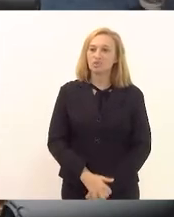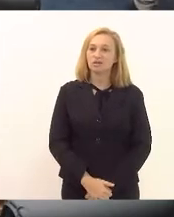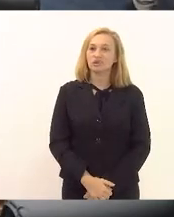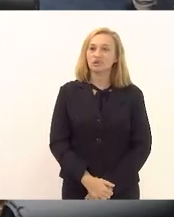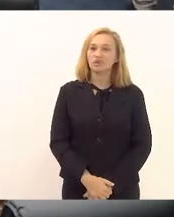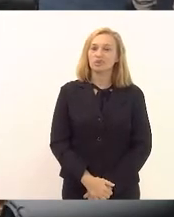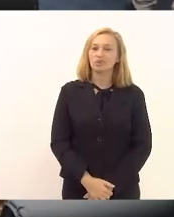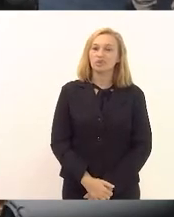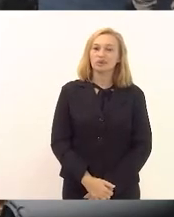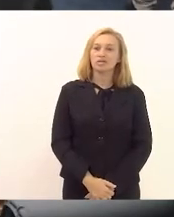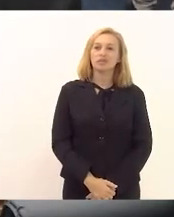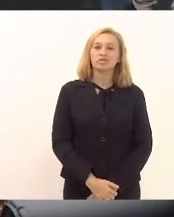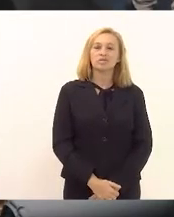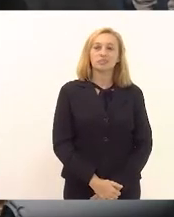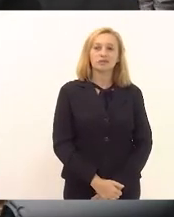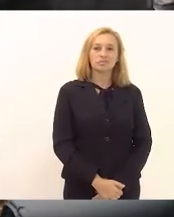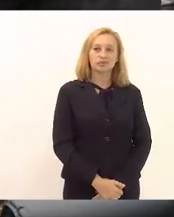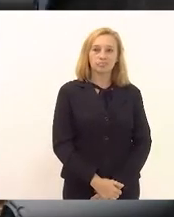Bernardo.